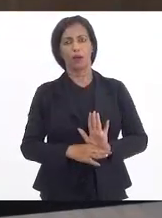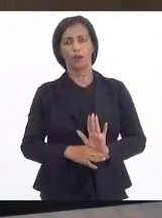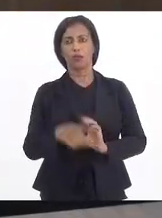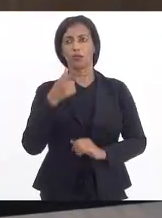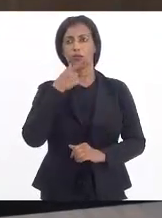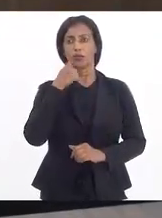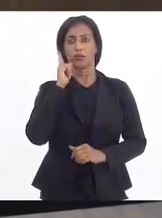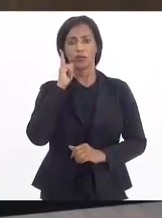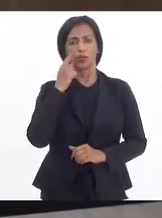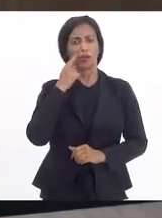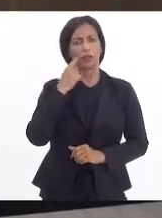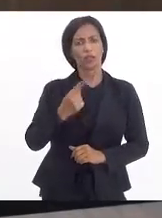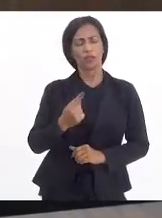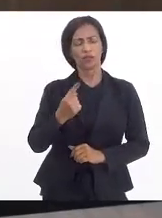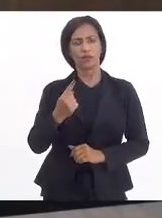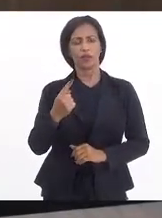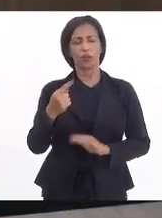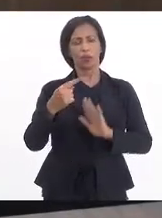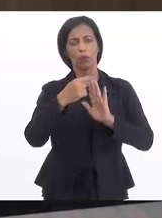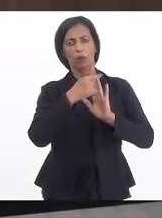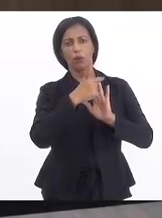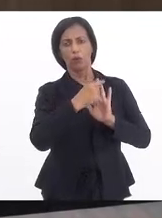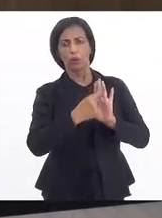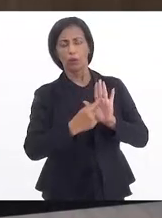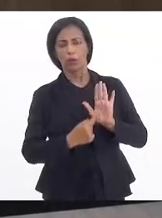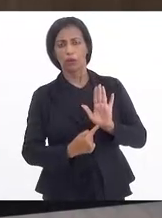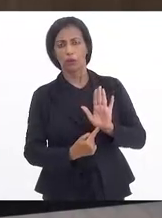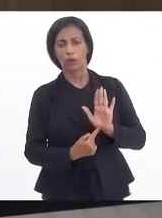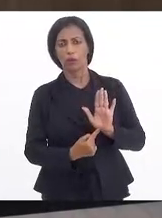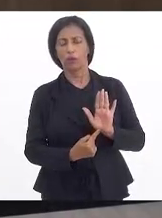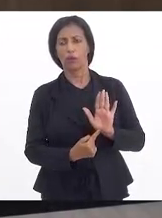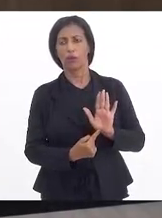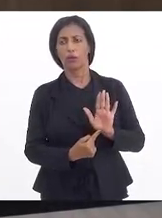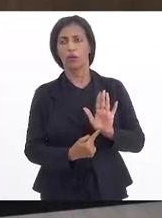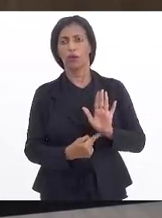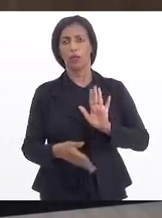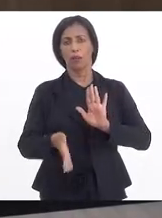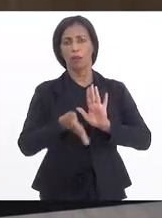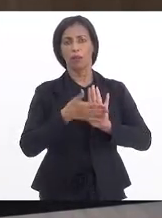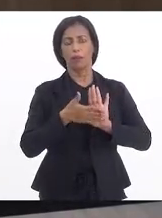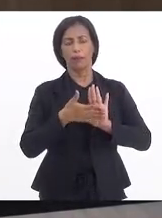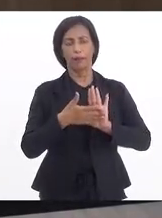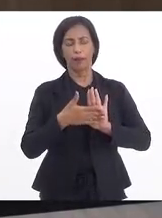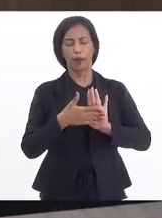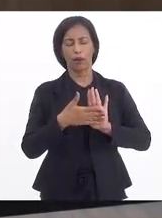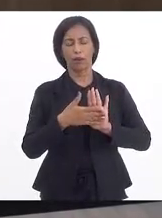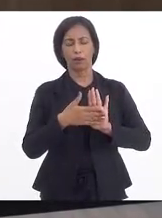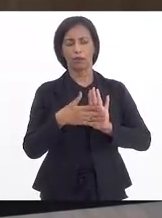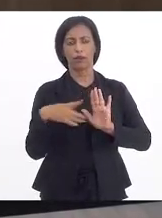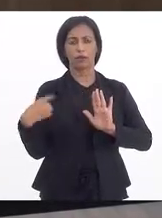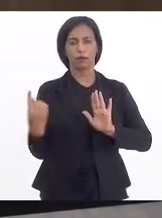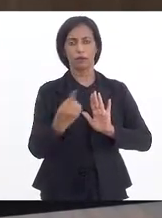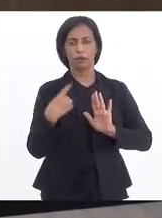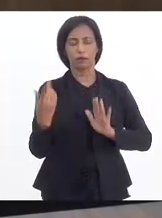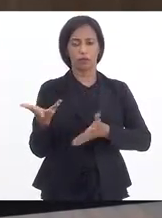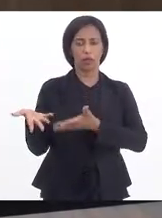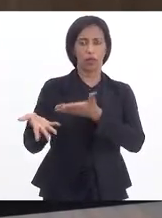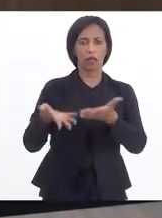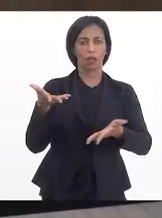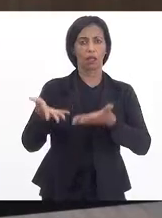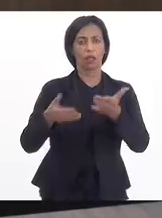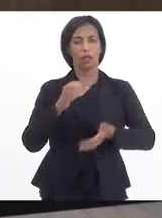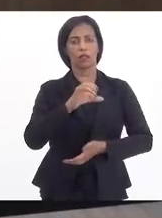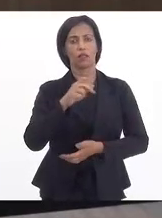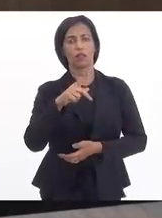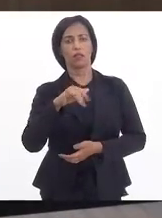dia de ontem a gente viu a questão da da pauta que nós tratamos